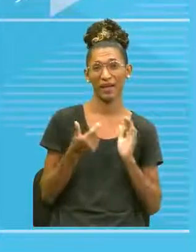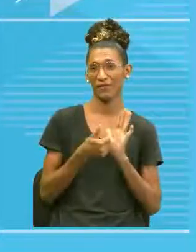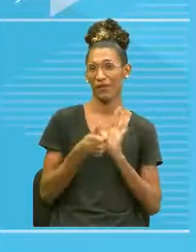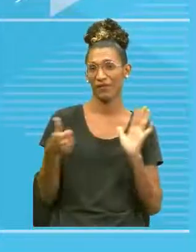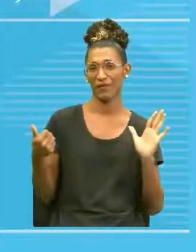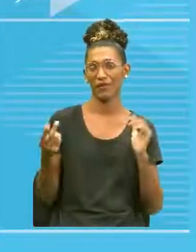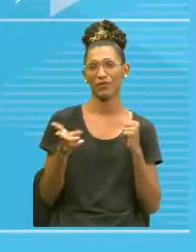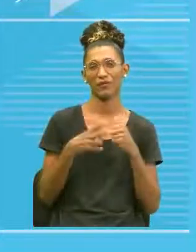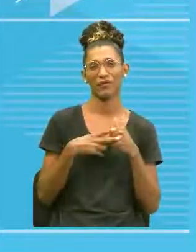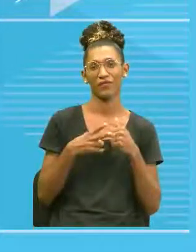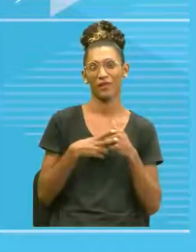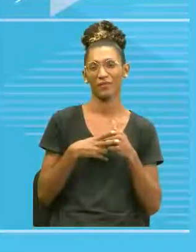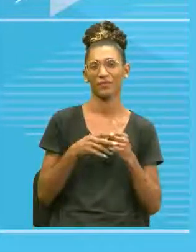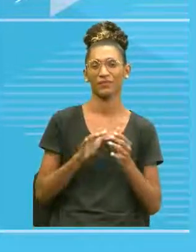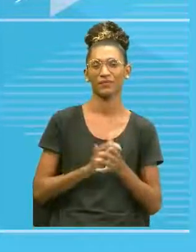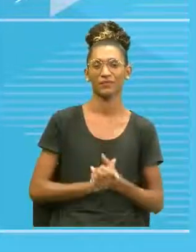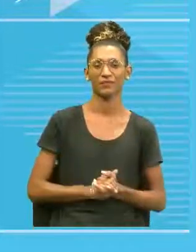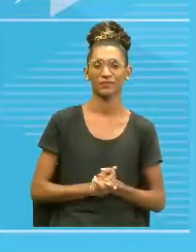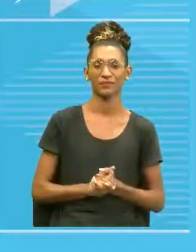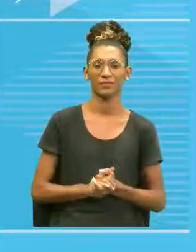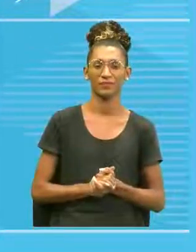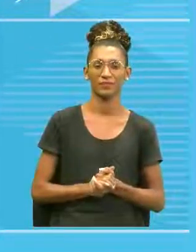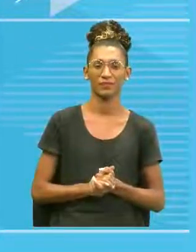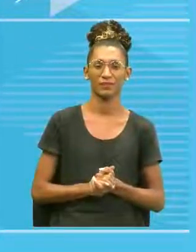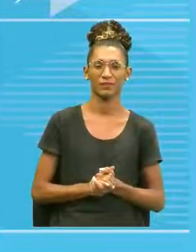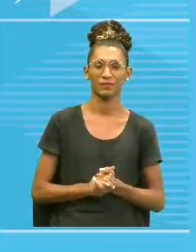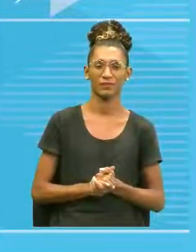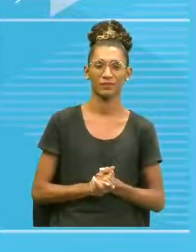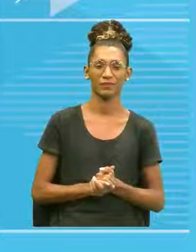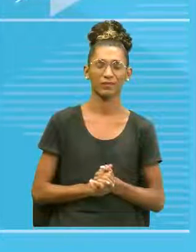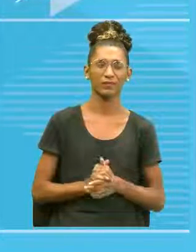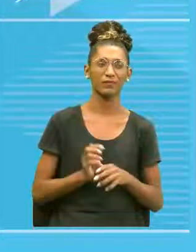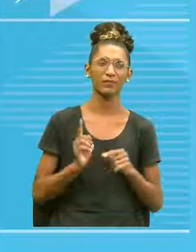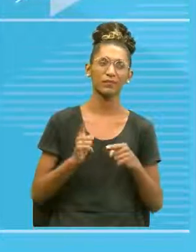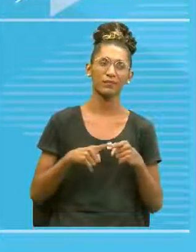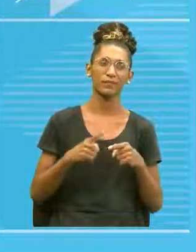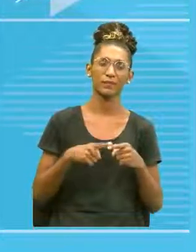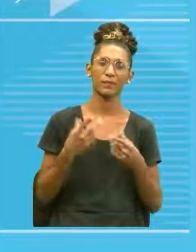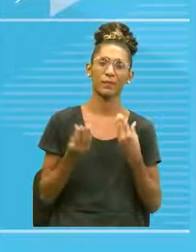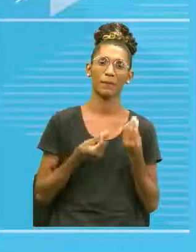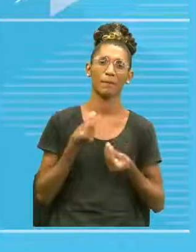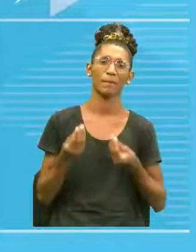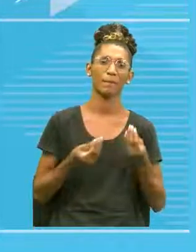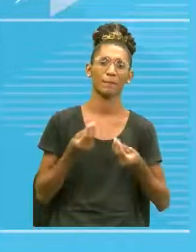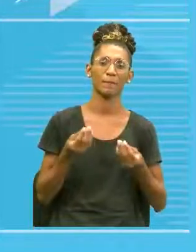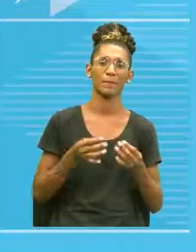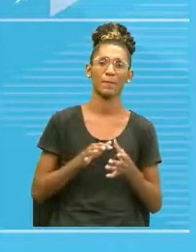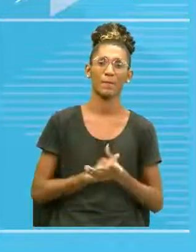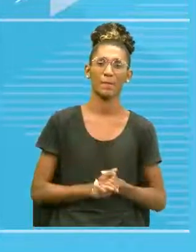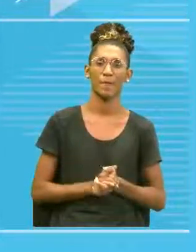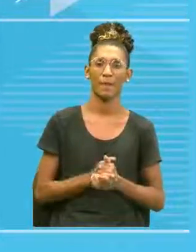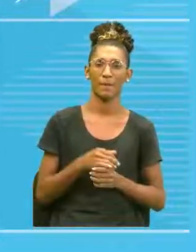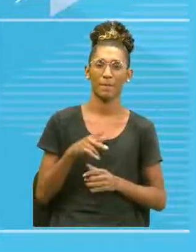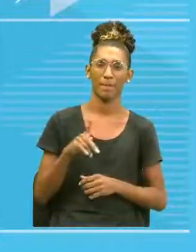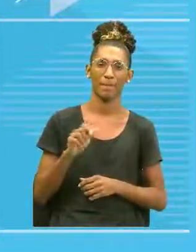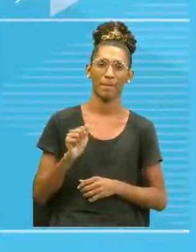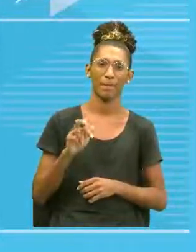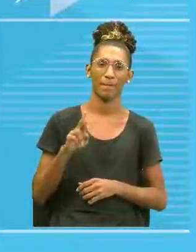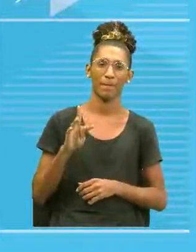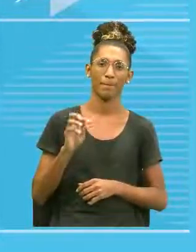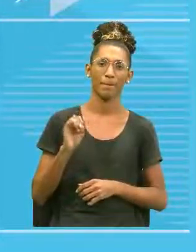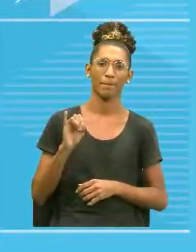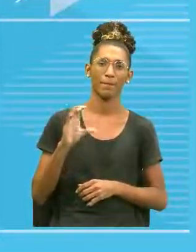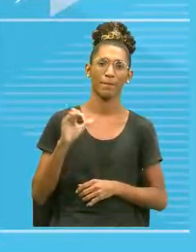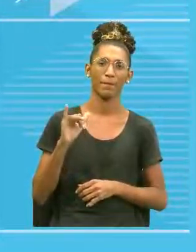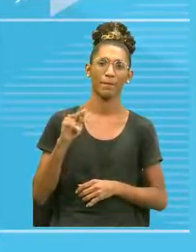verbo uma forma impessoal quando eu falo que ele é uma forma impessoal o particípio